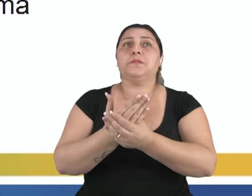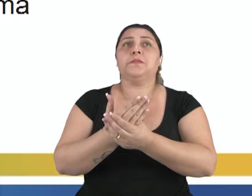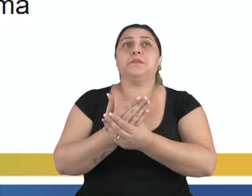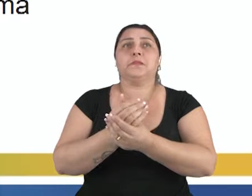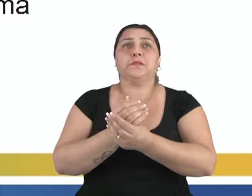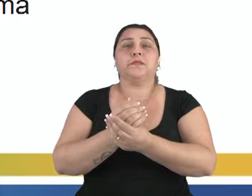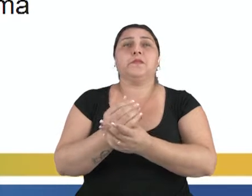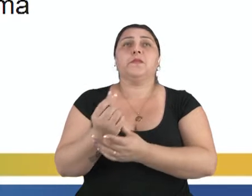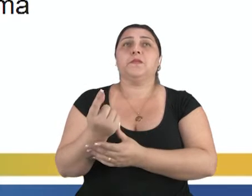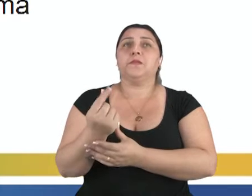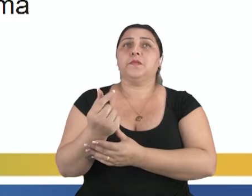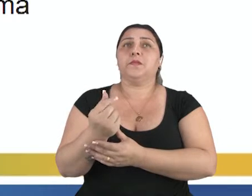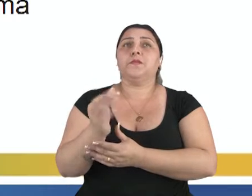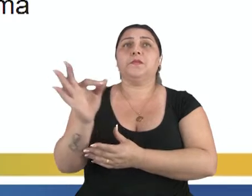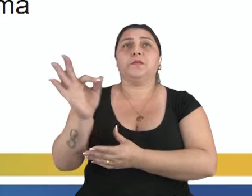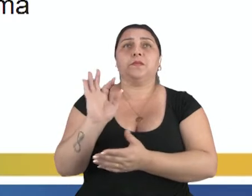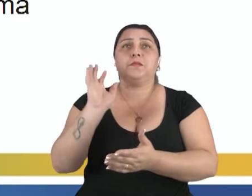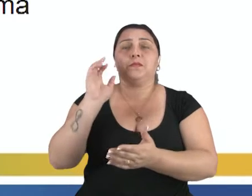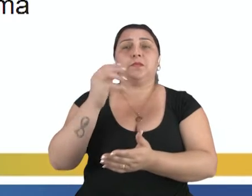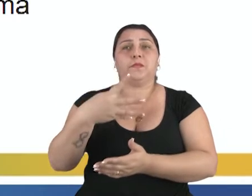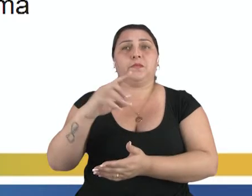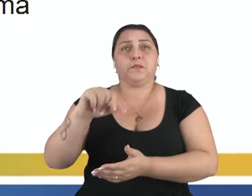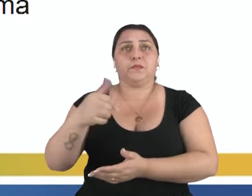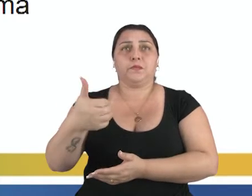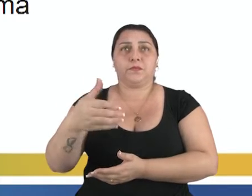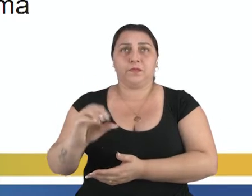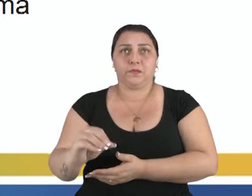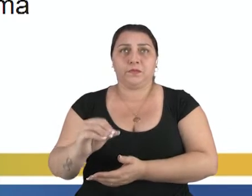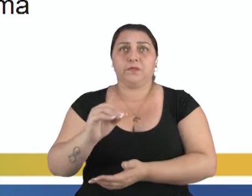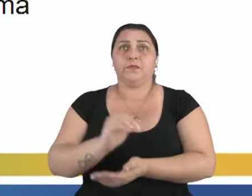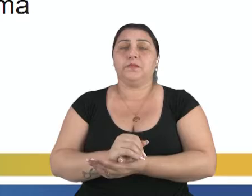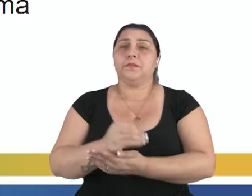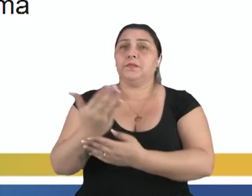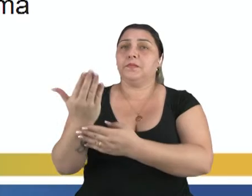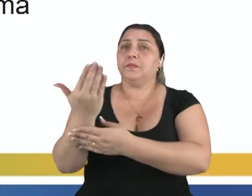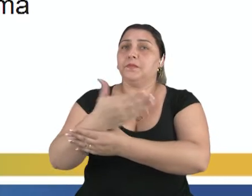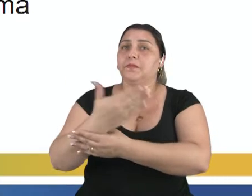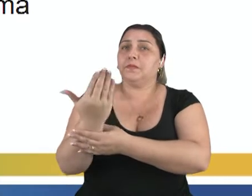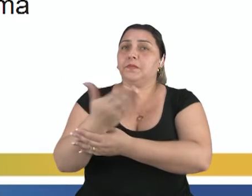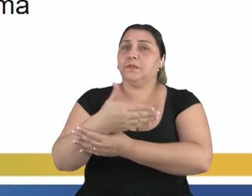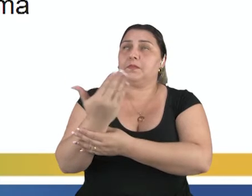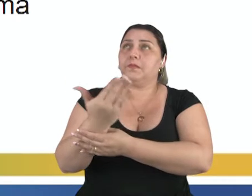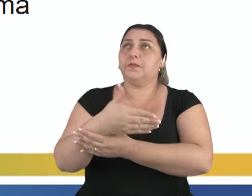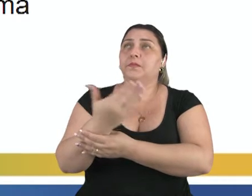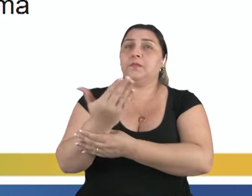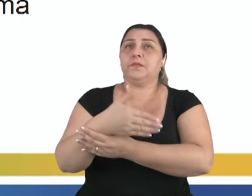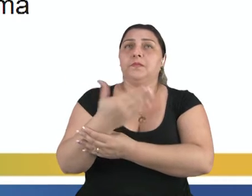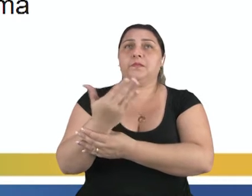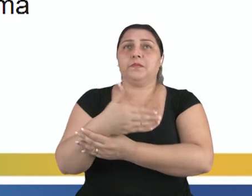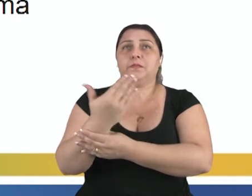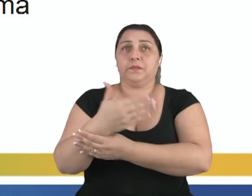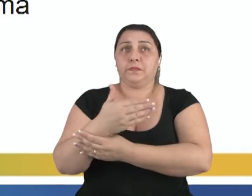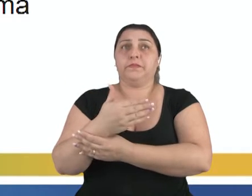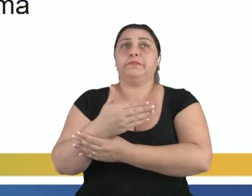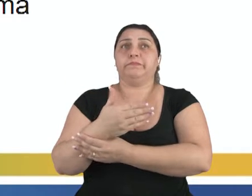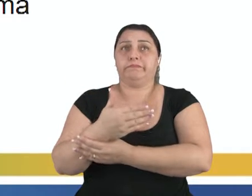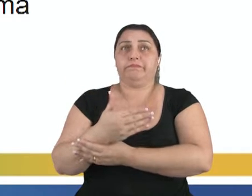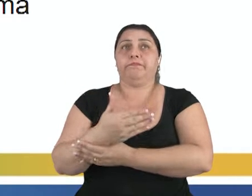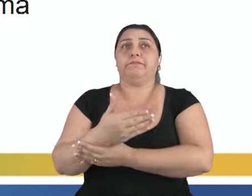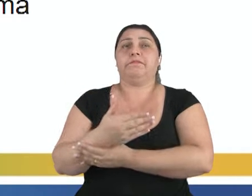R$ 4,10. Isso pela bandeirada. E mais R$